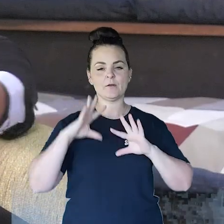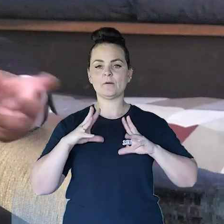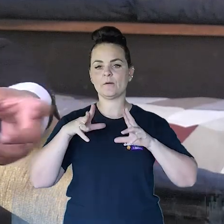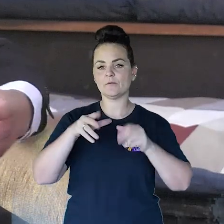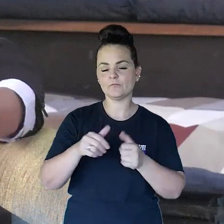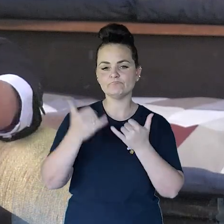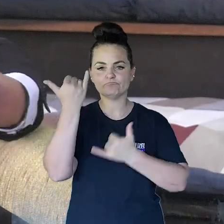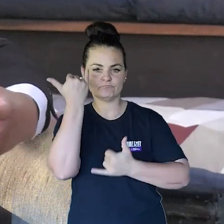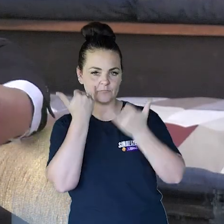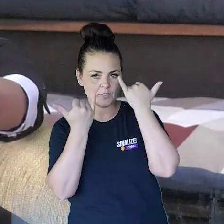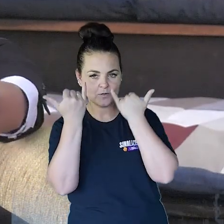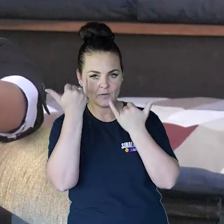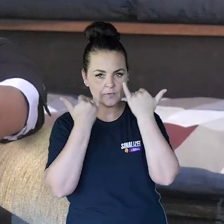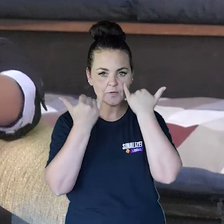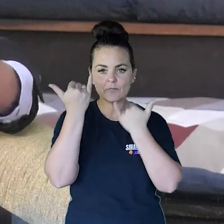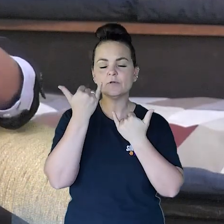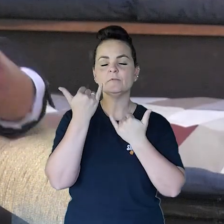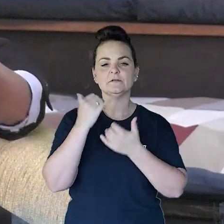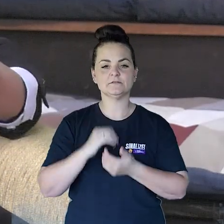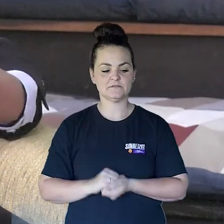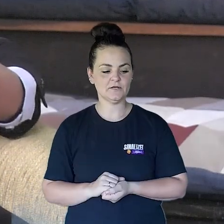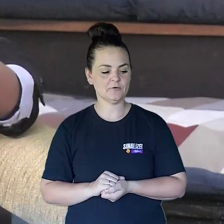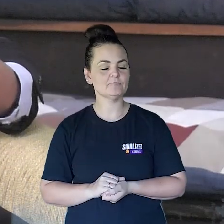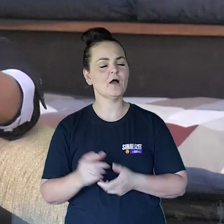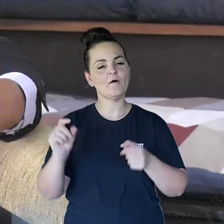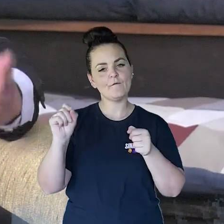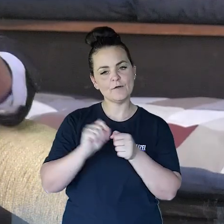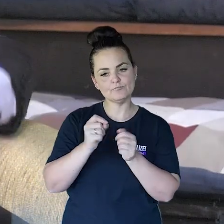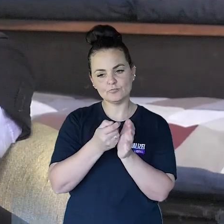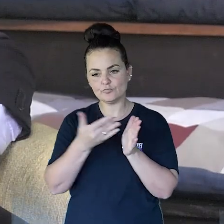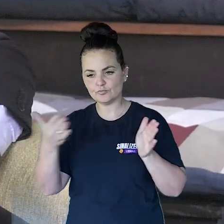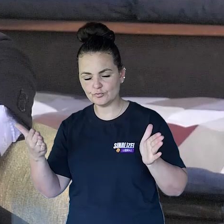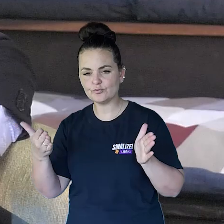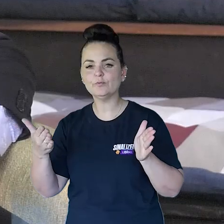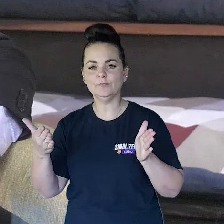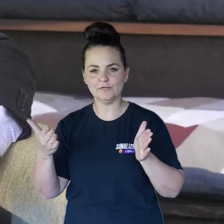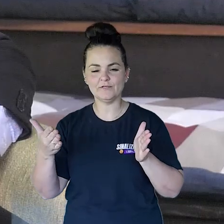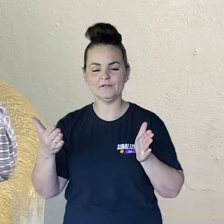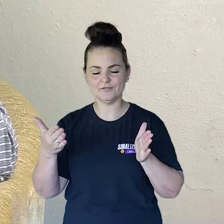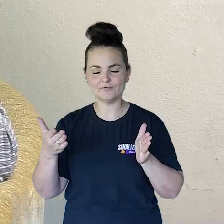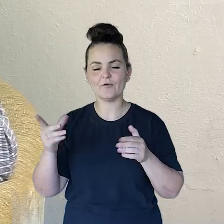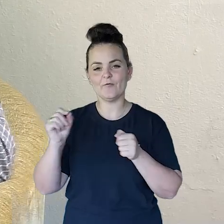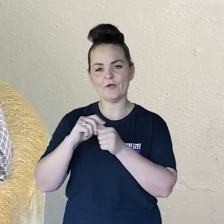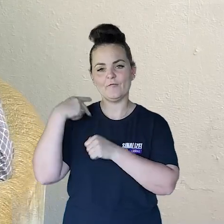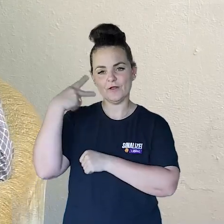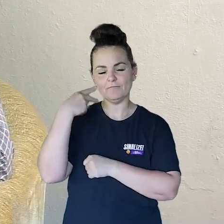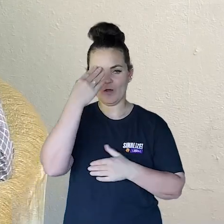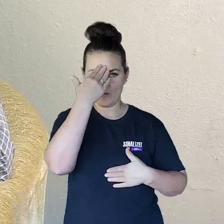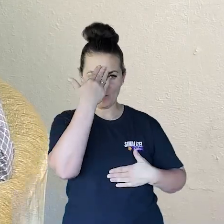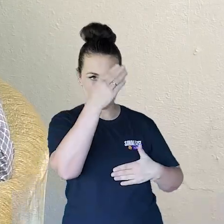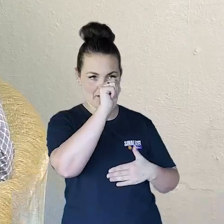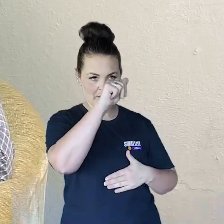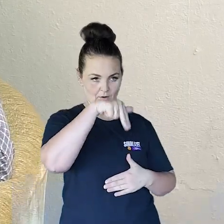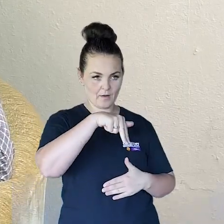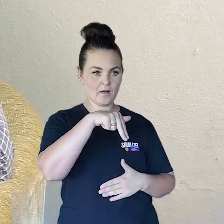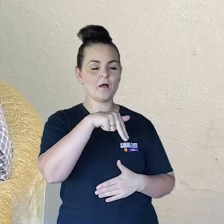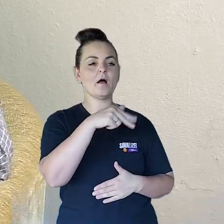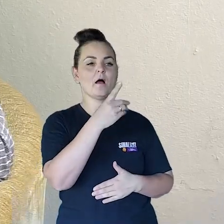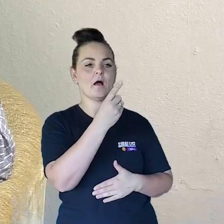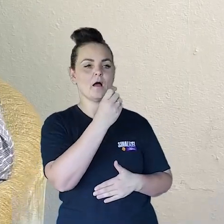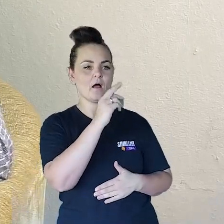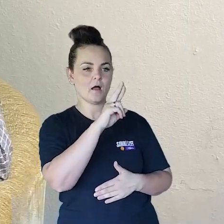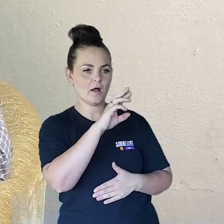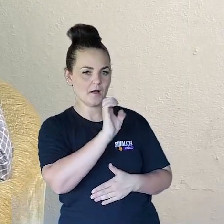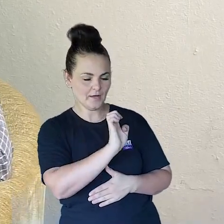trazer todas essas informações, que você pretende exercer ao longo do seu mandato. Eu que agradeço, André, parabéns mais uma vez